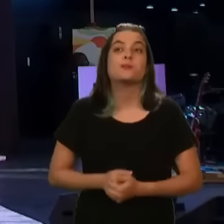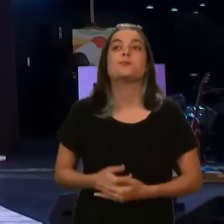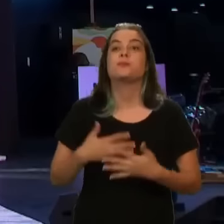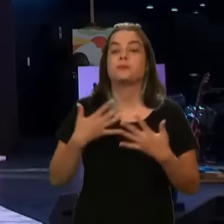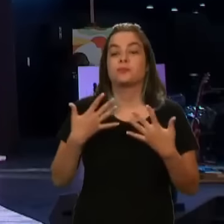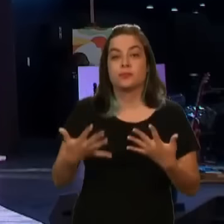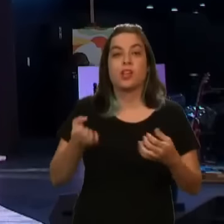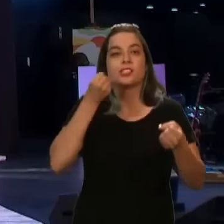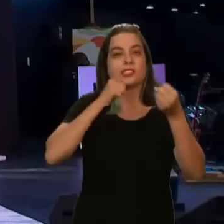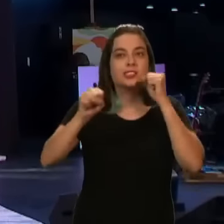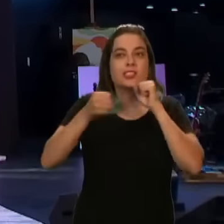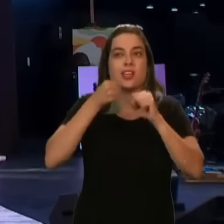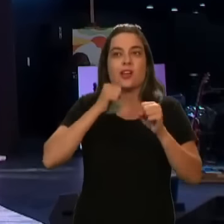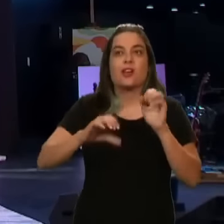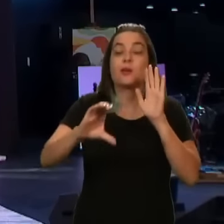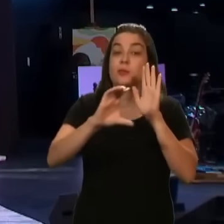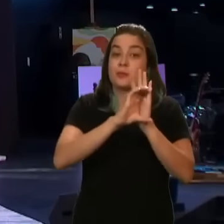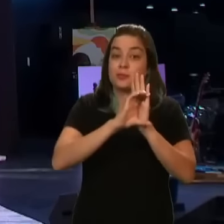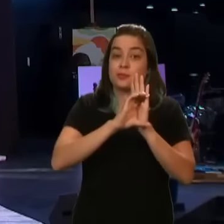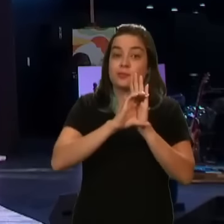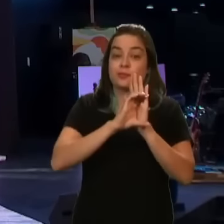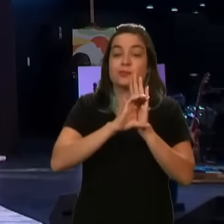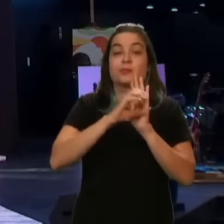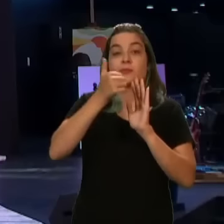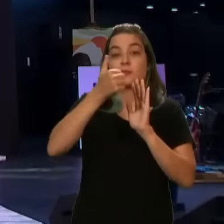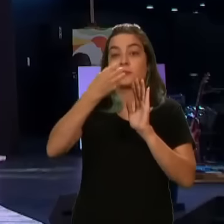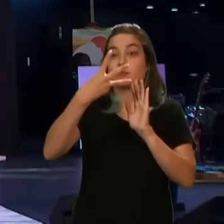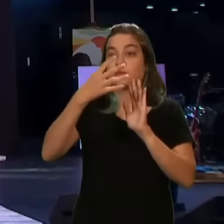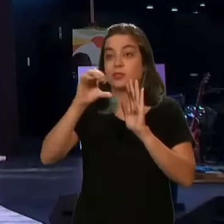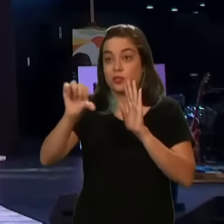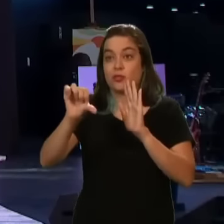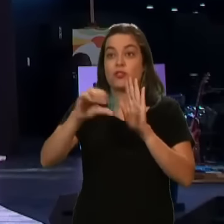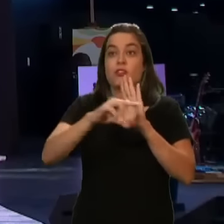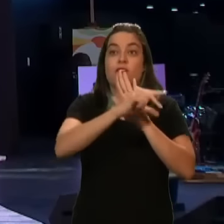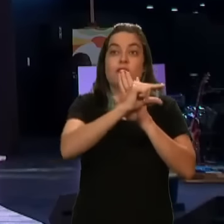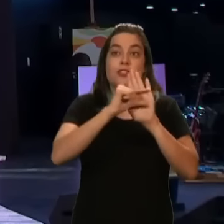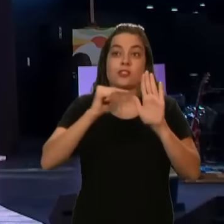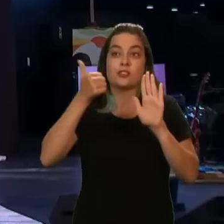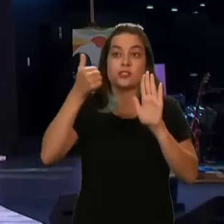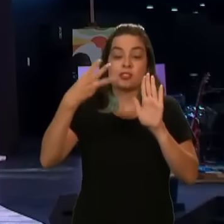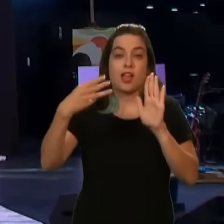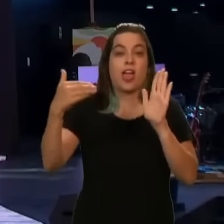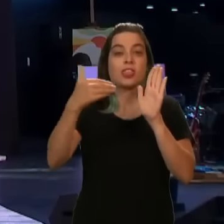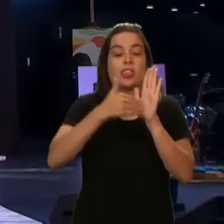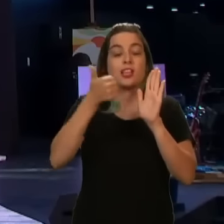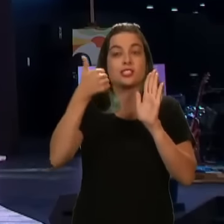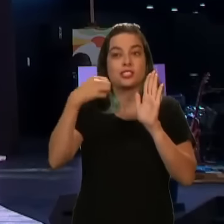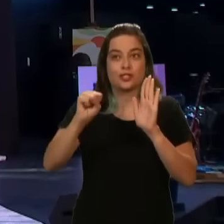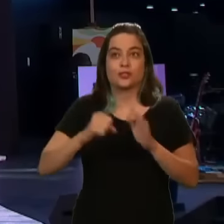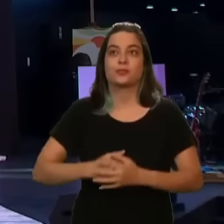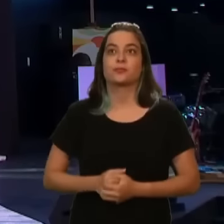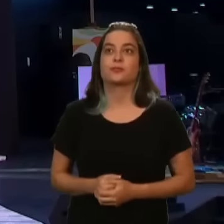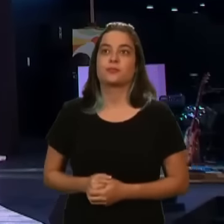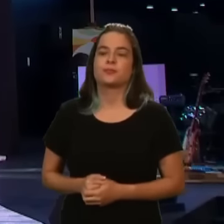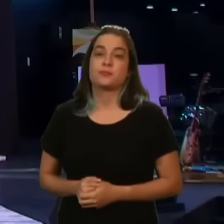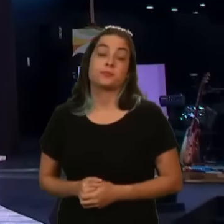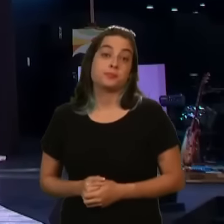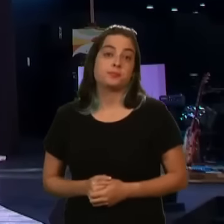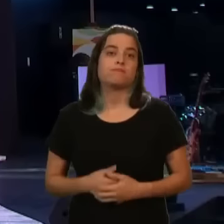Salmo 139, do verso 13 a 18. Vamos ler juntas? Leia bem alto, hein? Pois